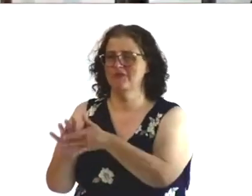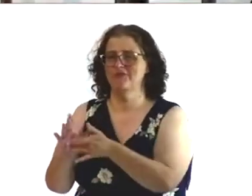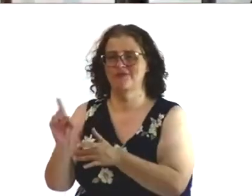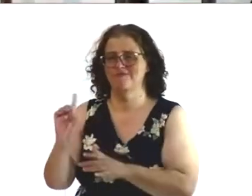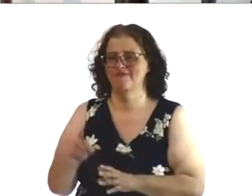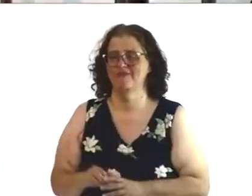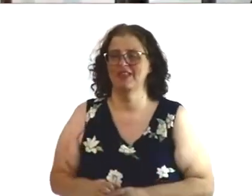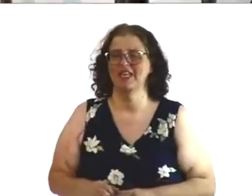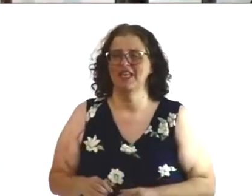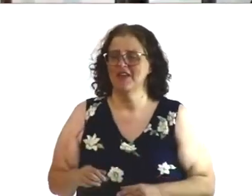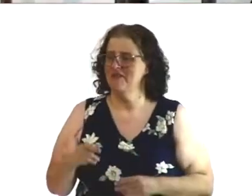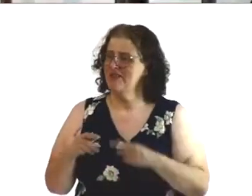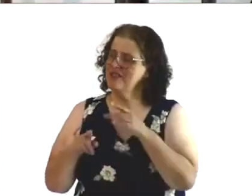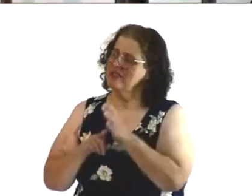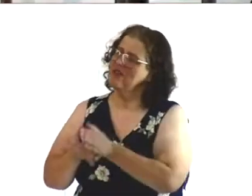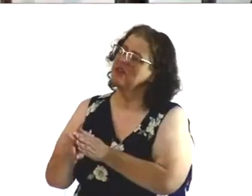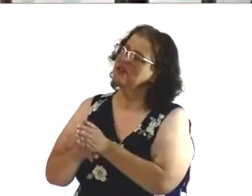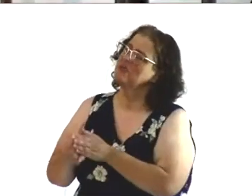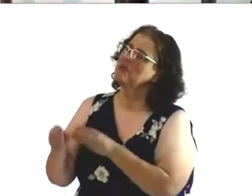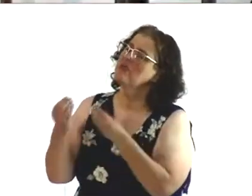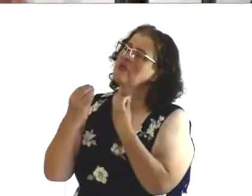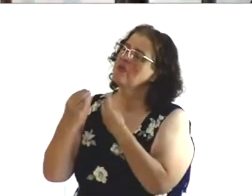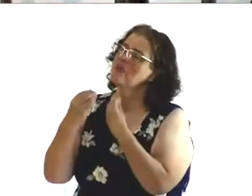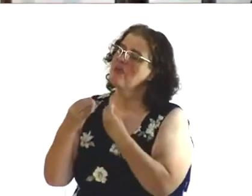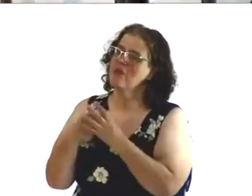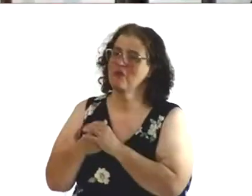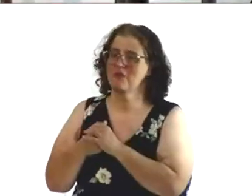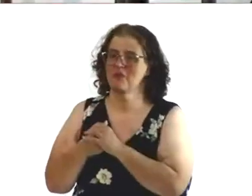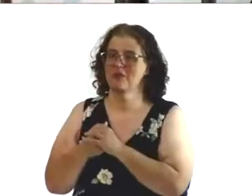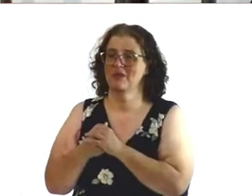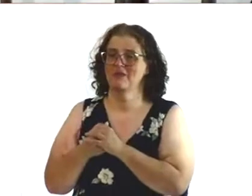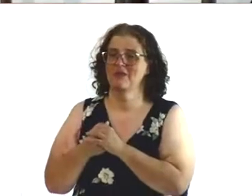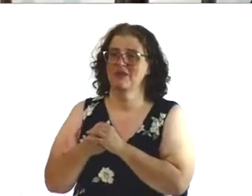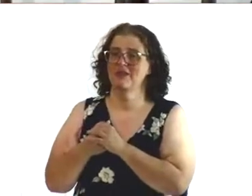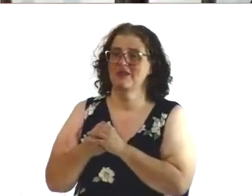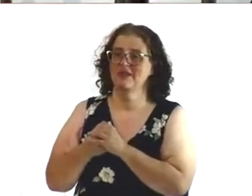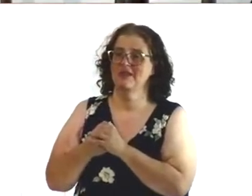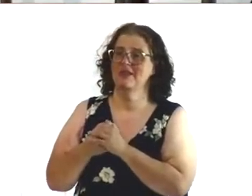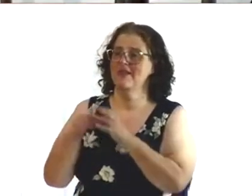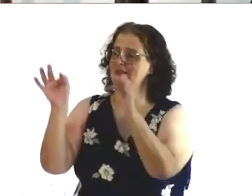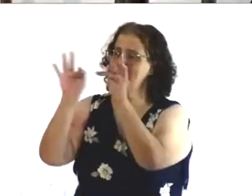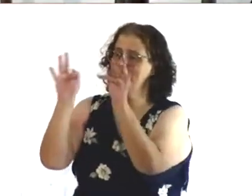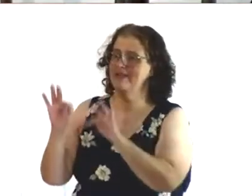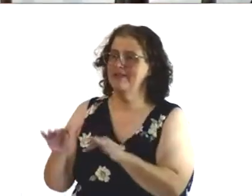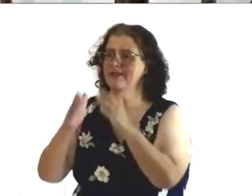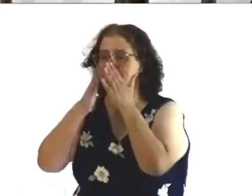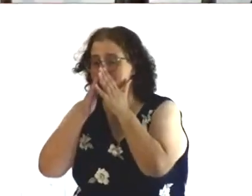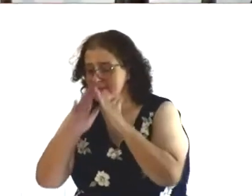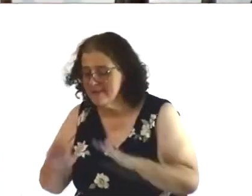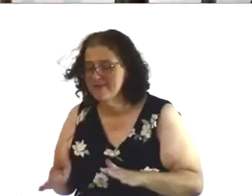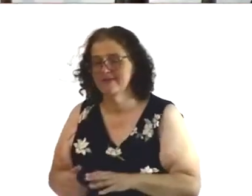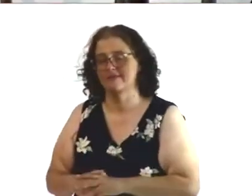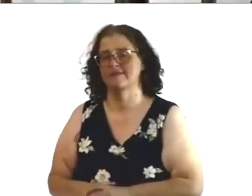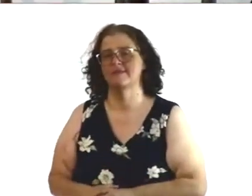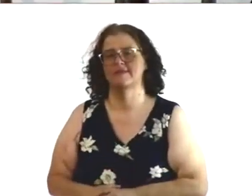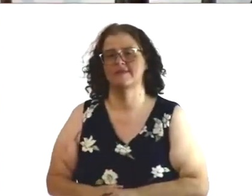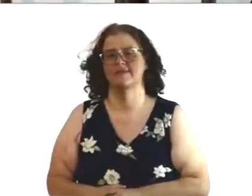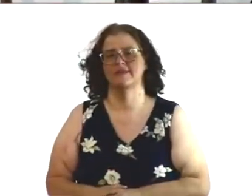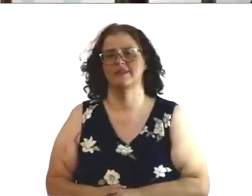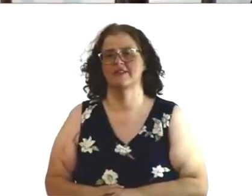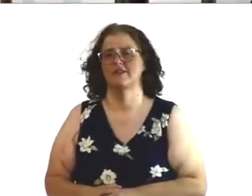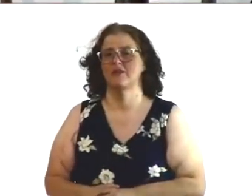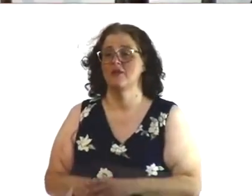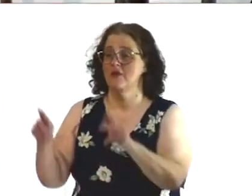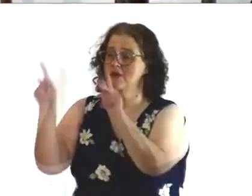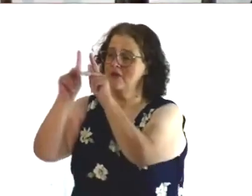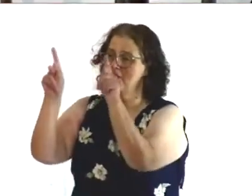ele fala sobre como deve ser a bem-aventurança, a humildade, a pacificação, a pobreza